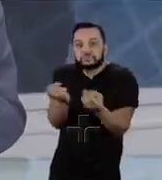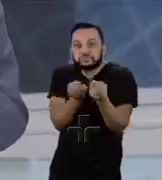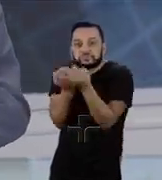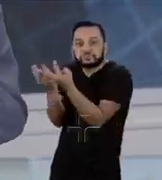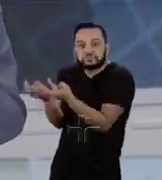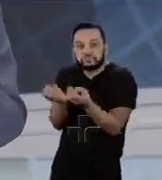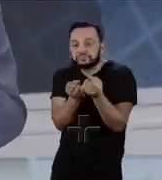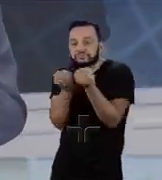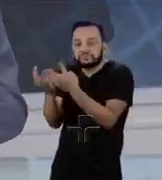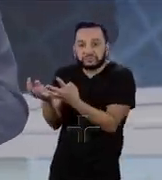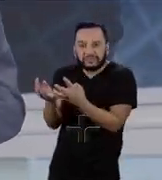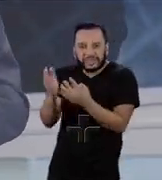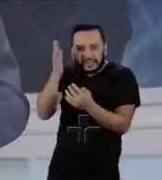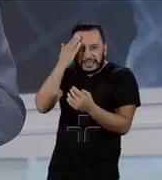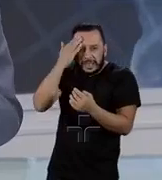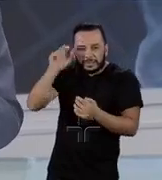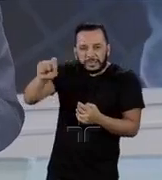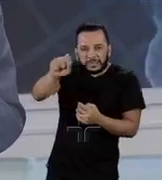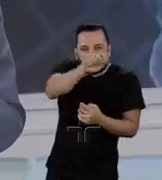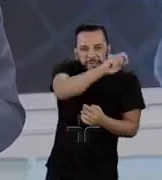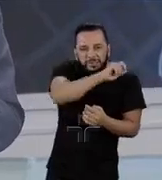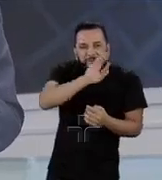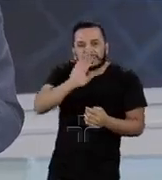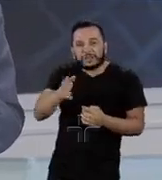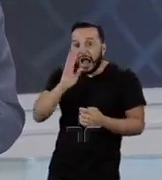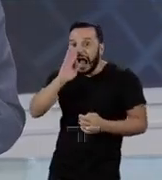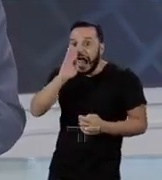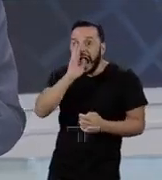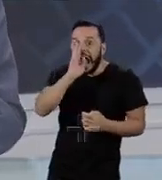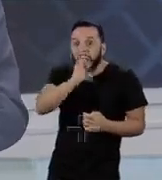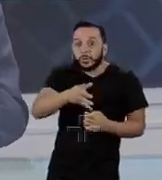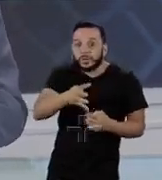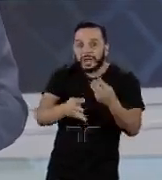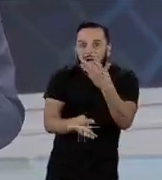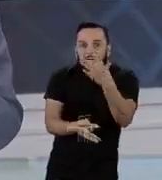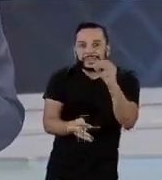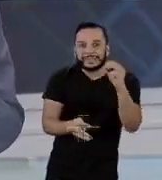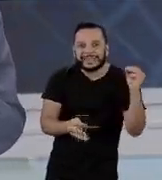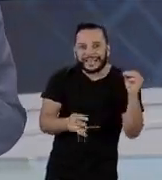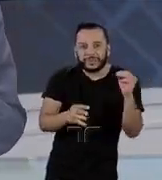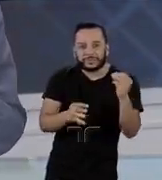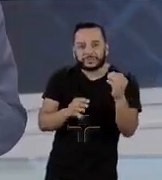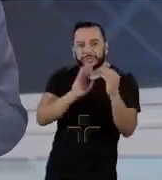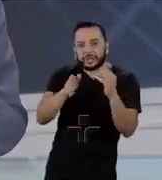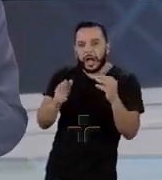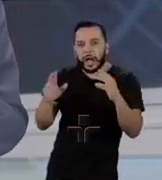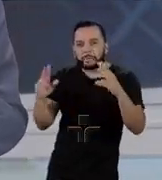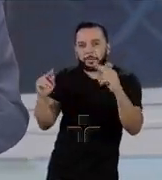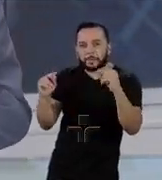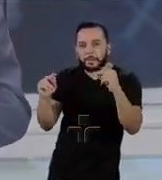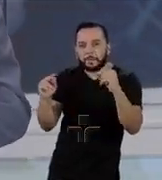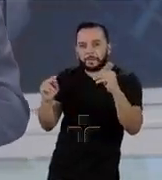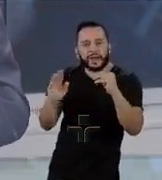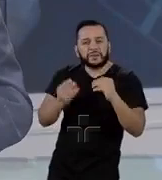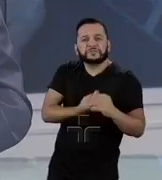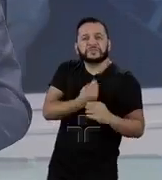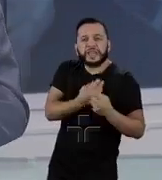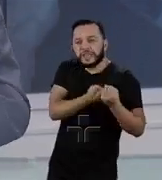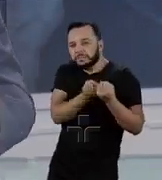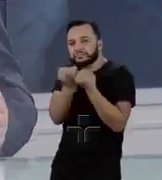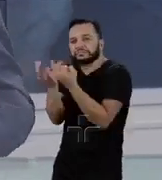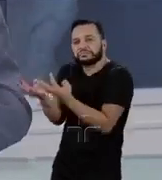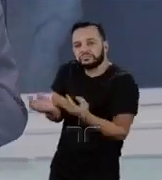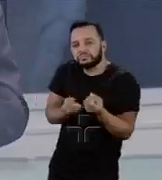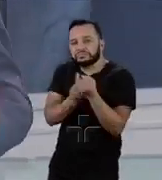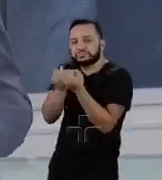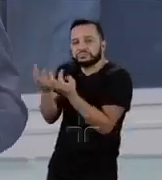possibilidade de conversar com aquele profissional e expor a sua situação até para efetuar uma consulta, enfim, não só no âmbito criminal, mas no